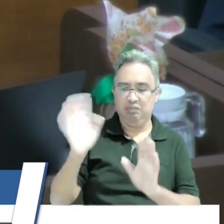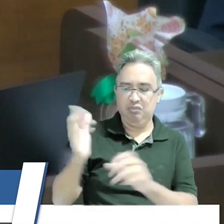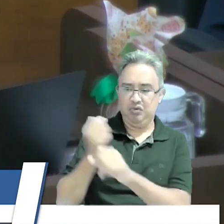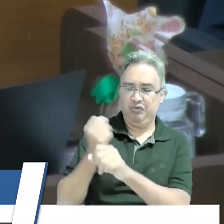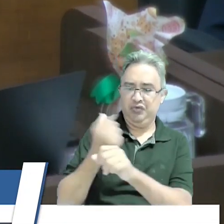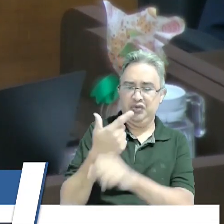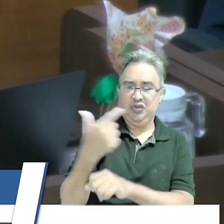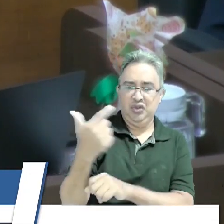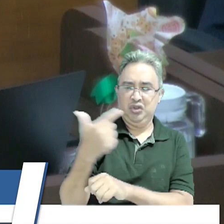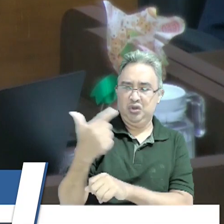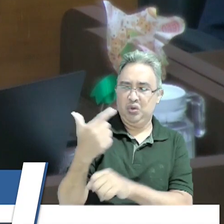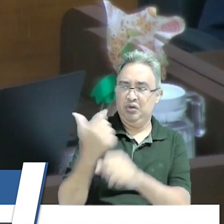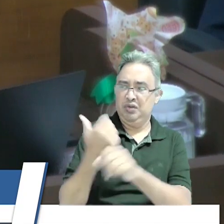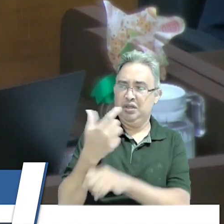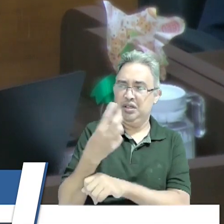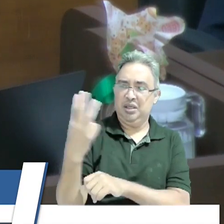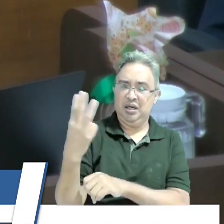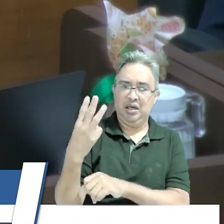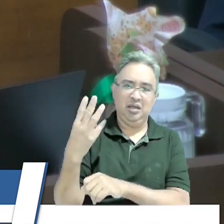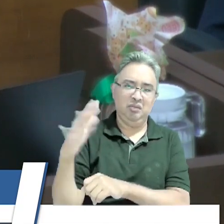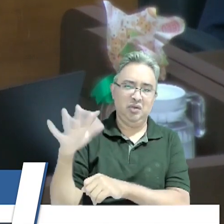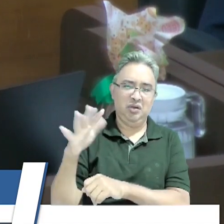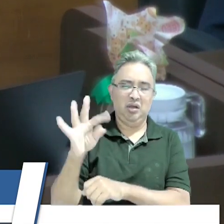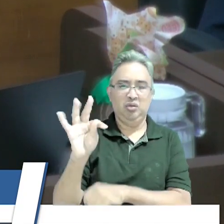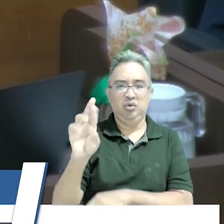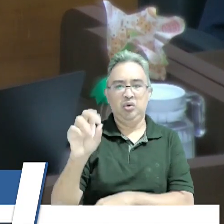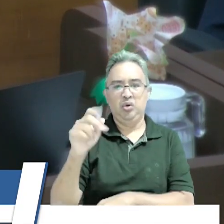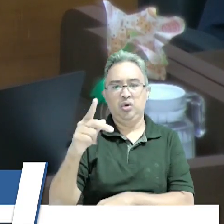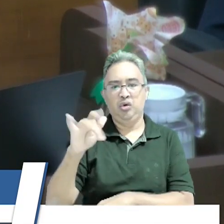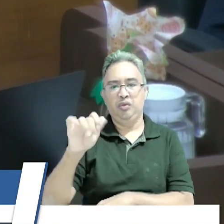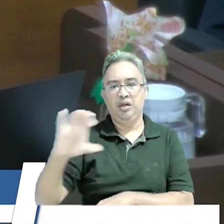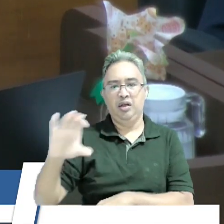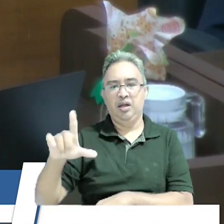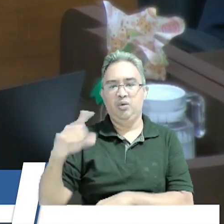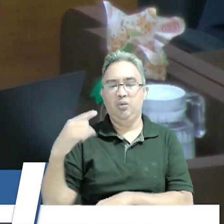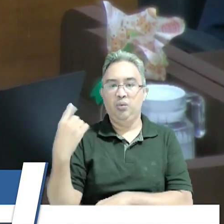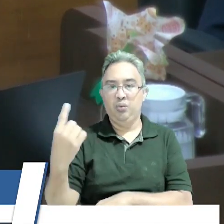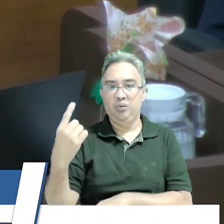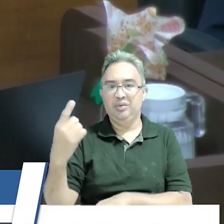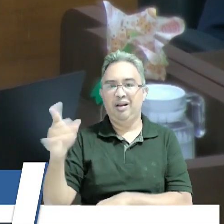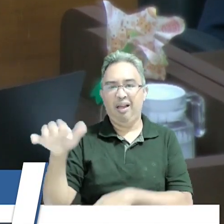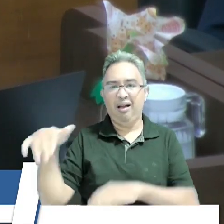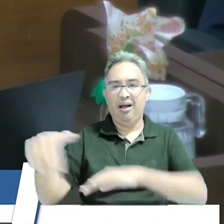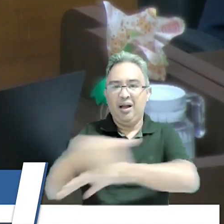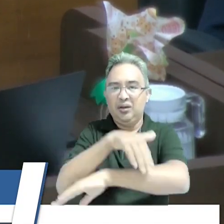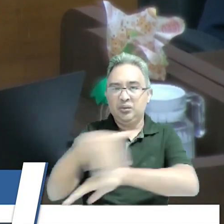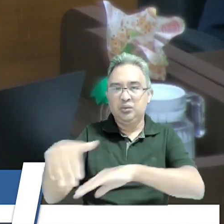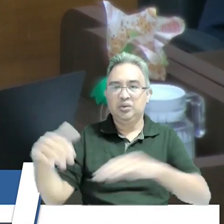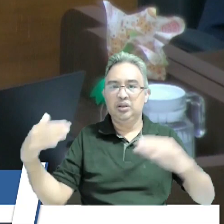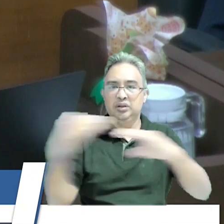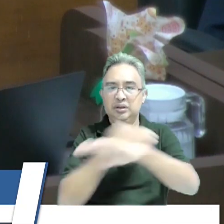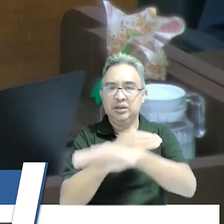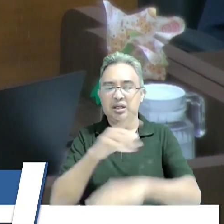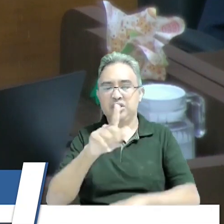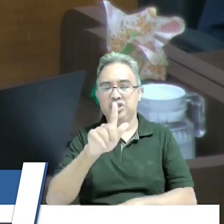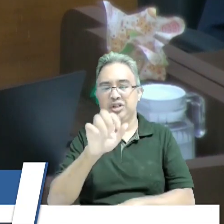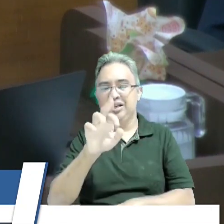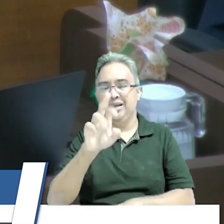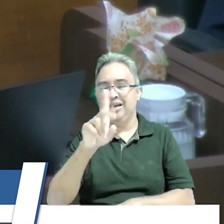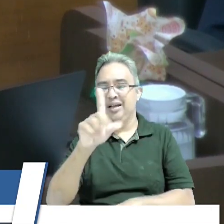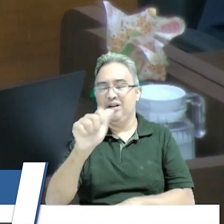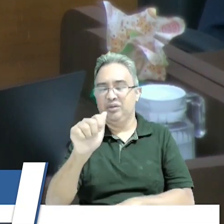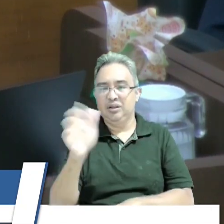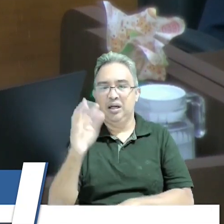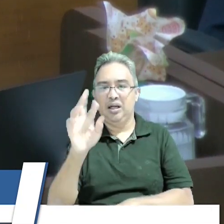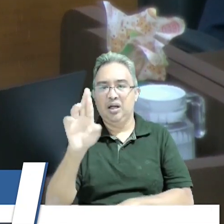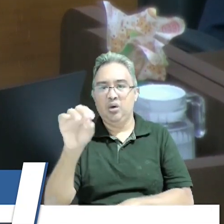anos que eu moro ali no Tropical 1, aquela via de acesso, a Geral da Rocha inteirinha. Aliás, nós temos um problema muito sério